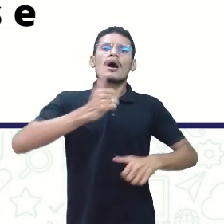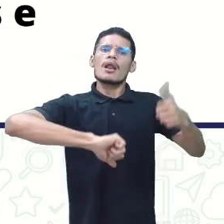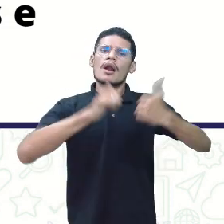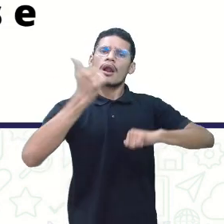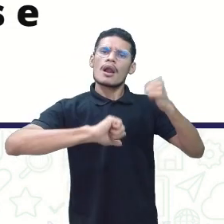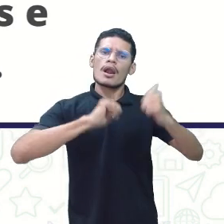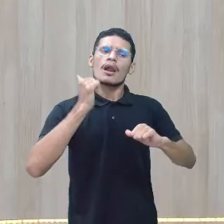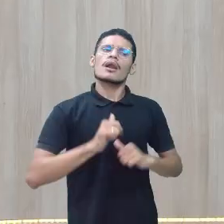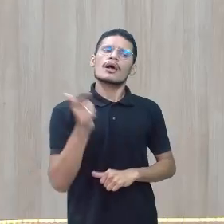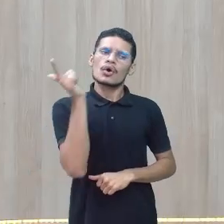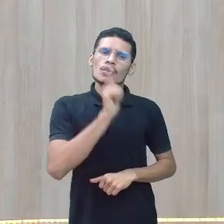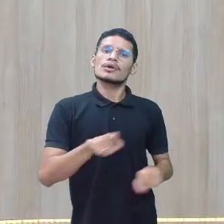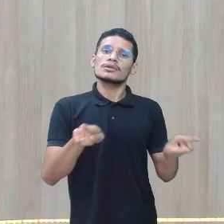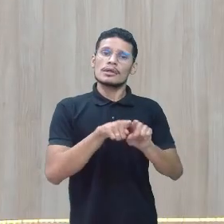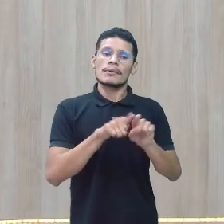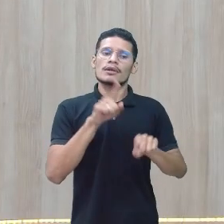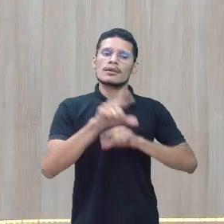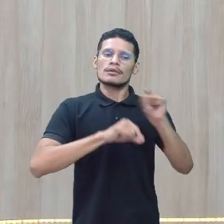de decisão.